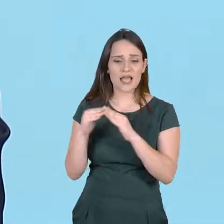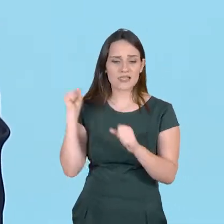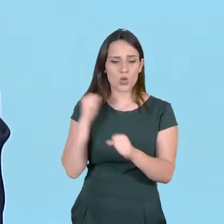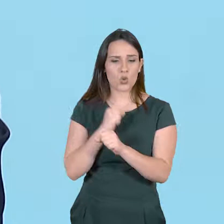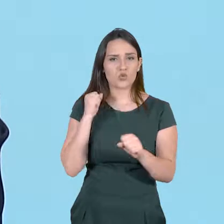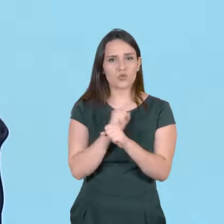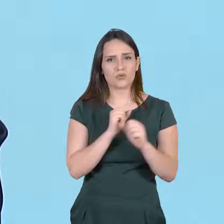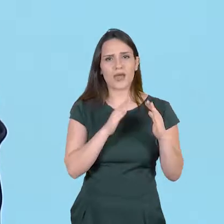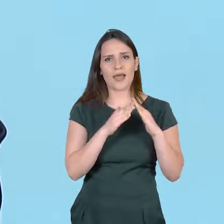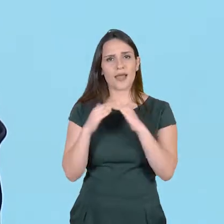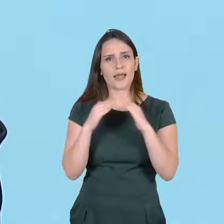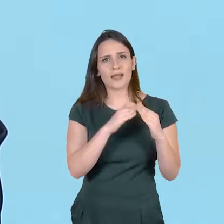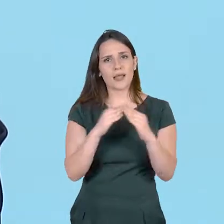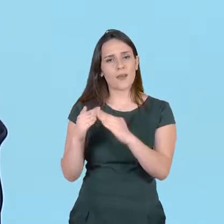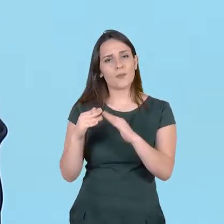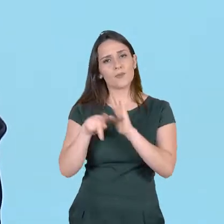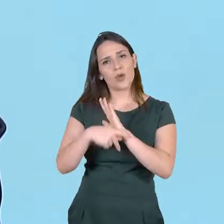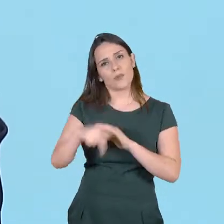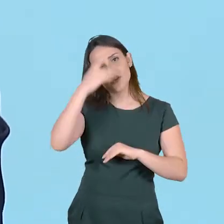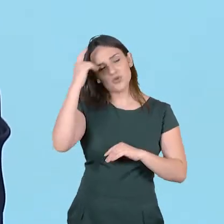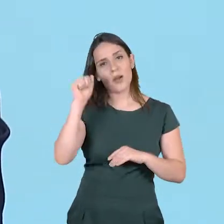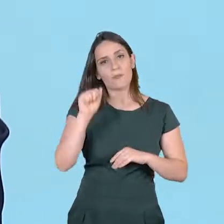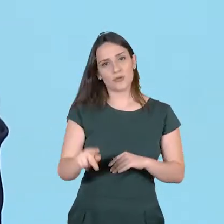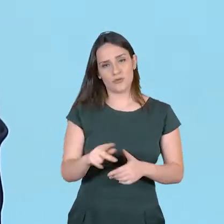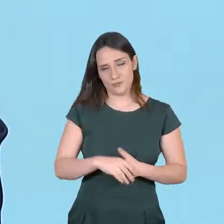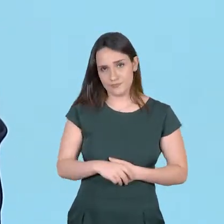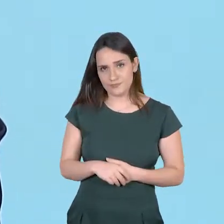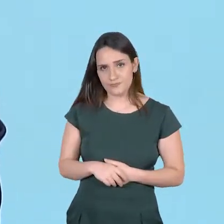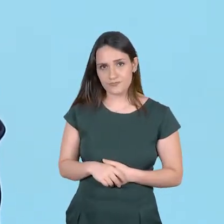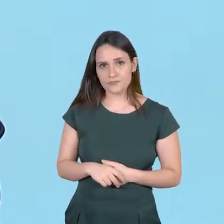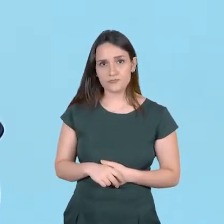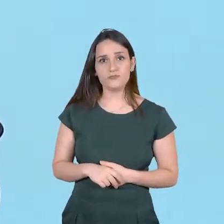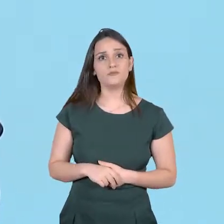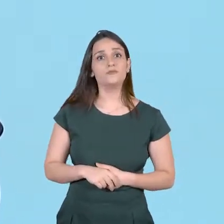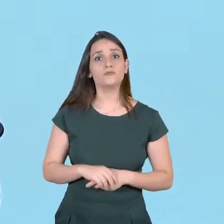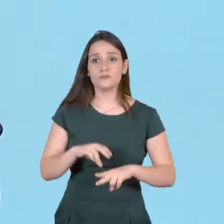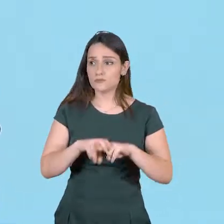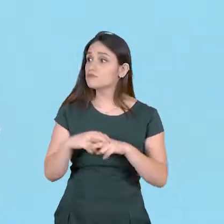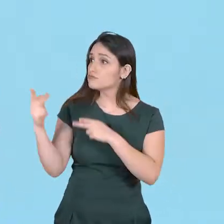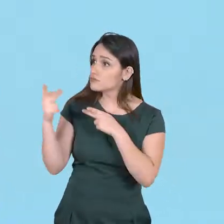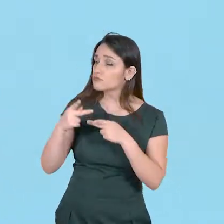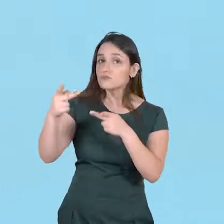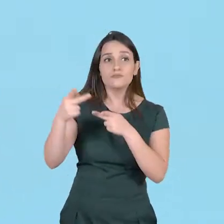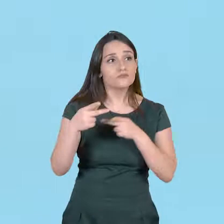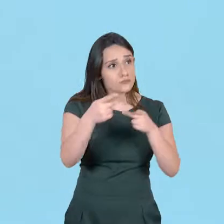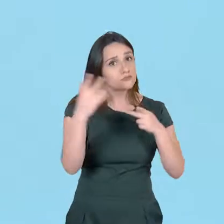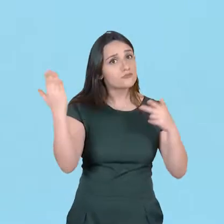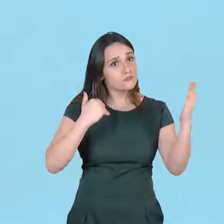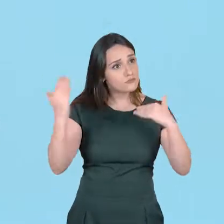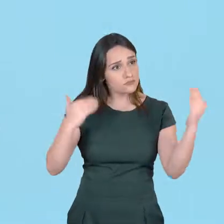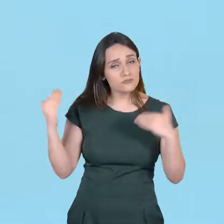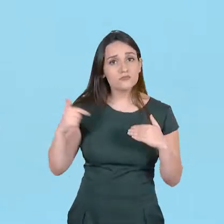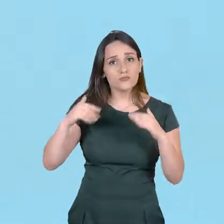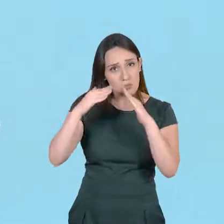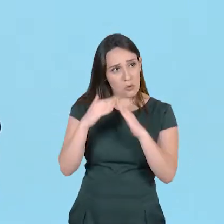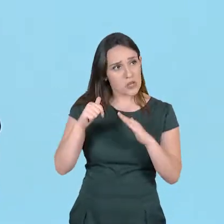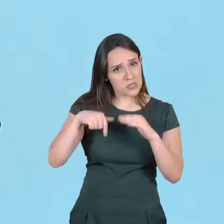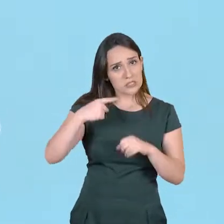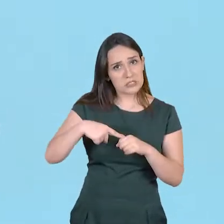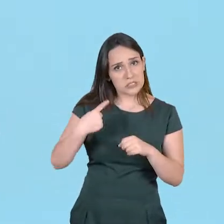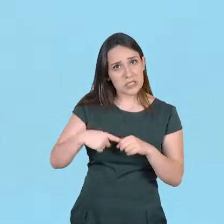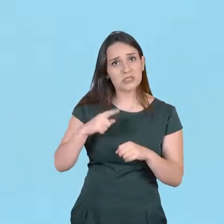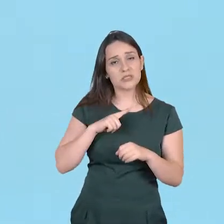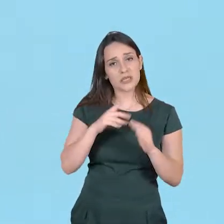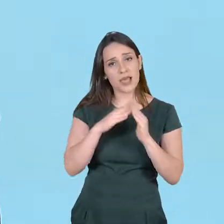para aposentados e incentivou a ida para lá de famílias de aposentados. Muita gente foi